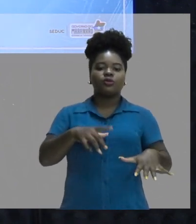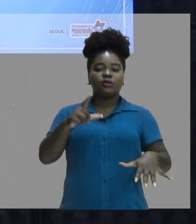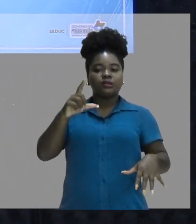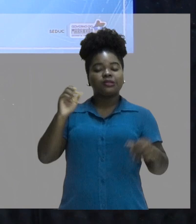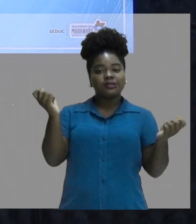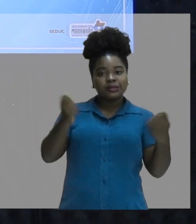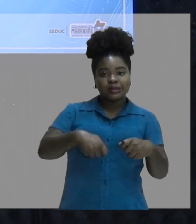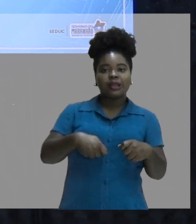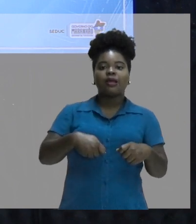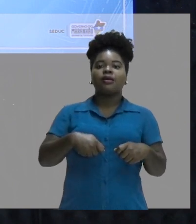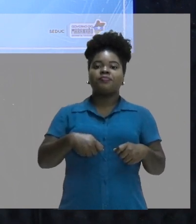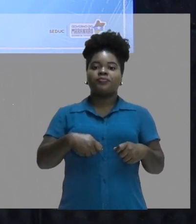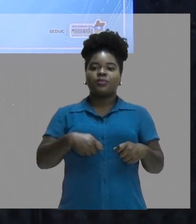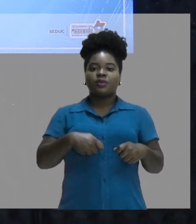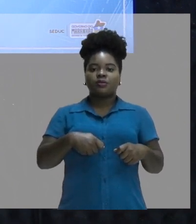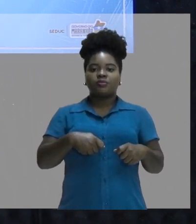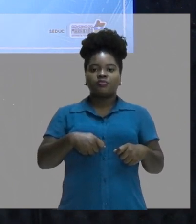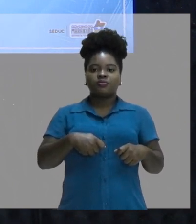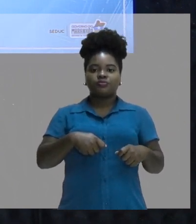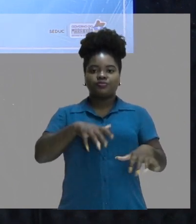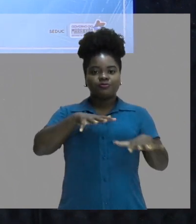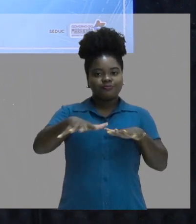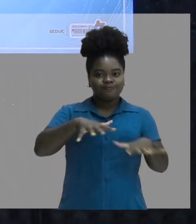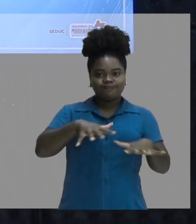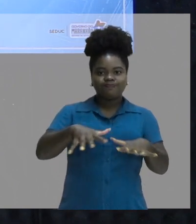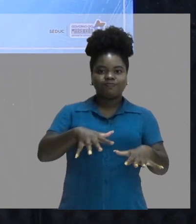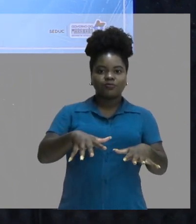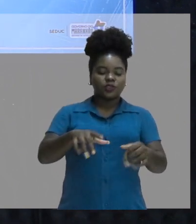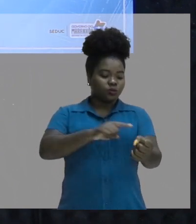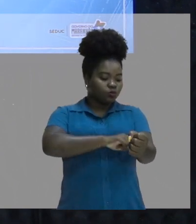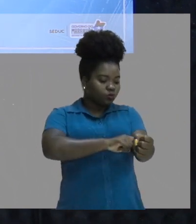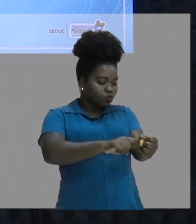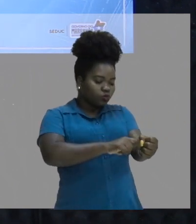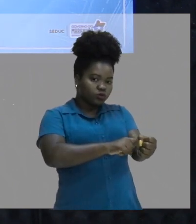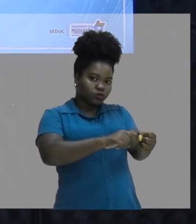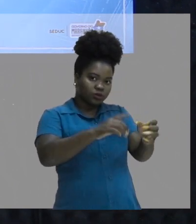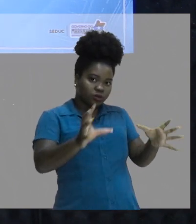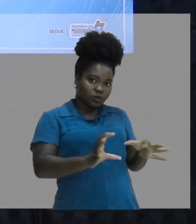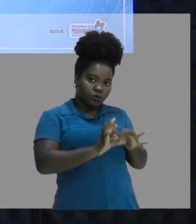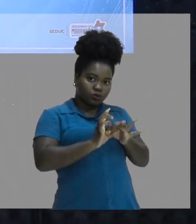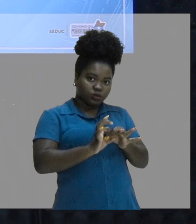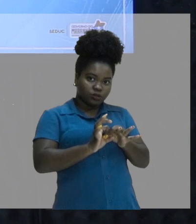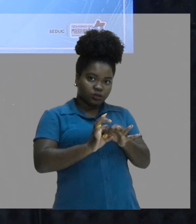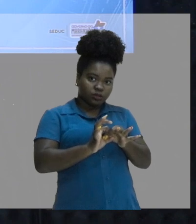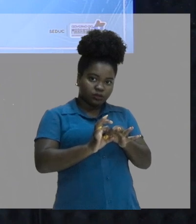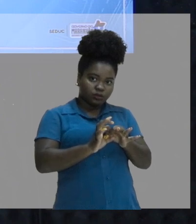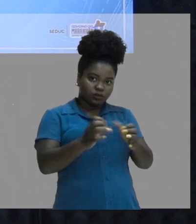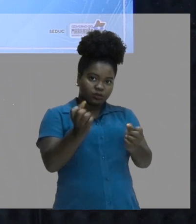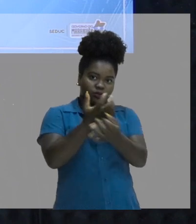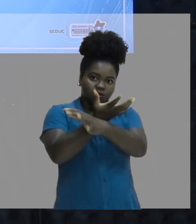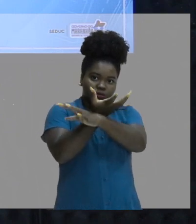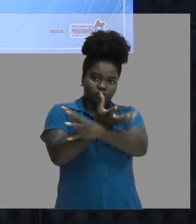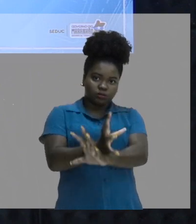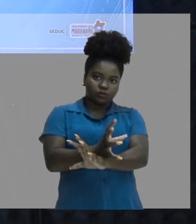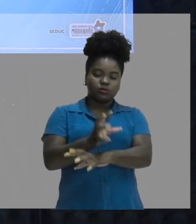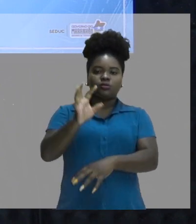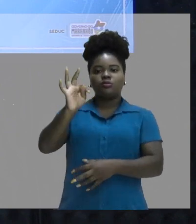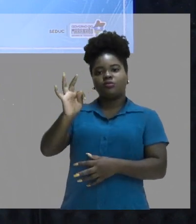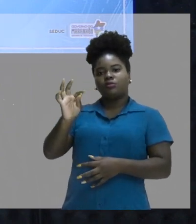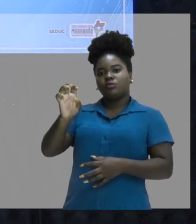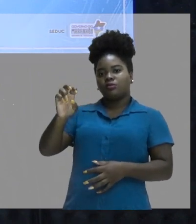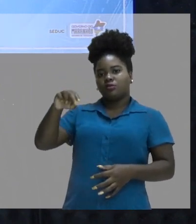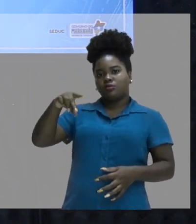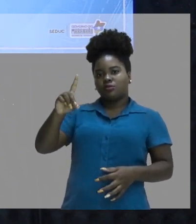se movimentar. Um músculo está conectado ao osso através de tendões e através de movimentos de